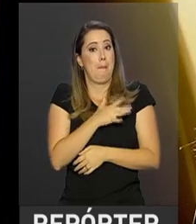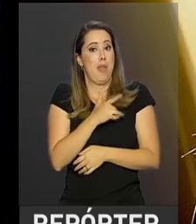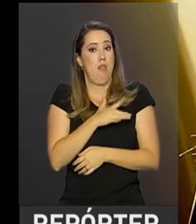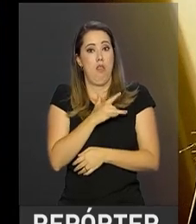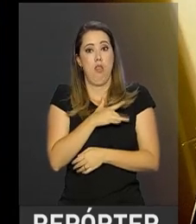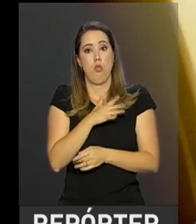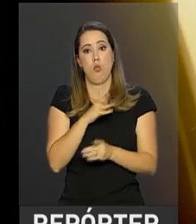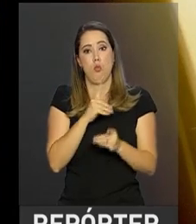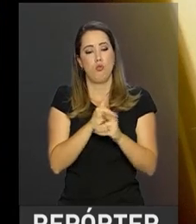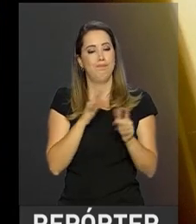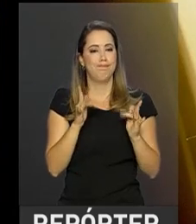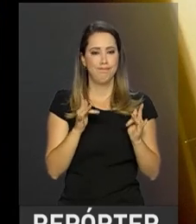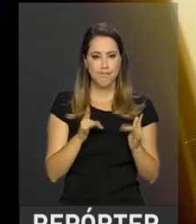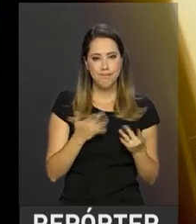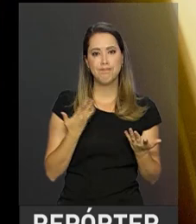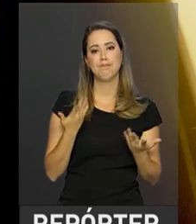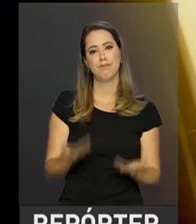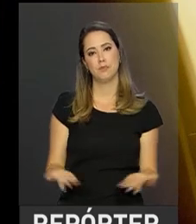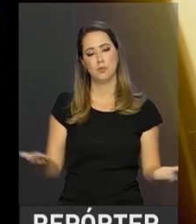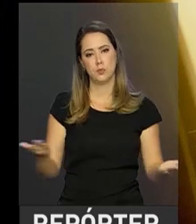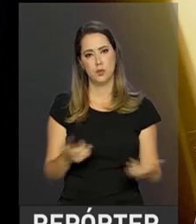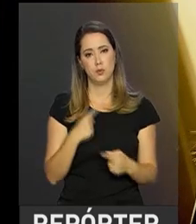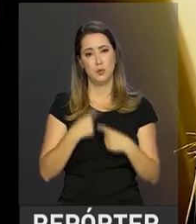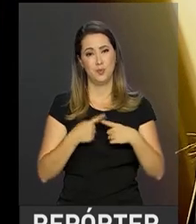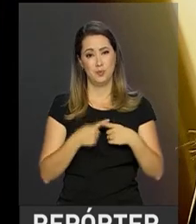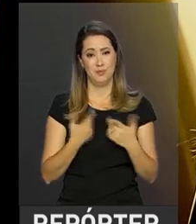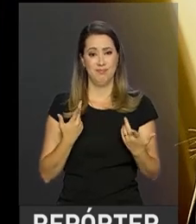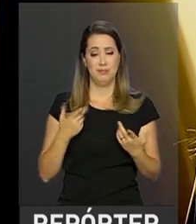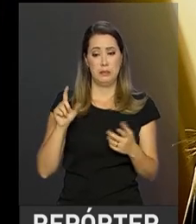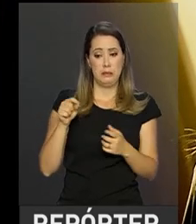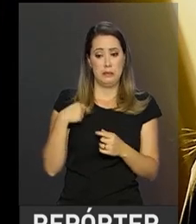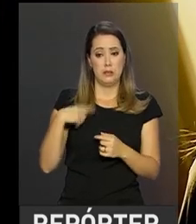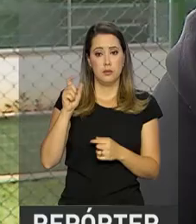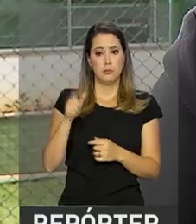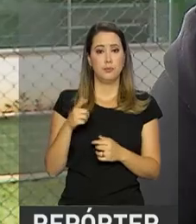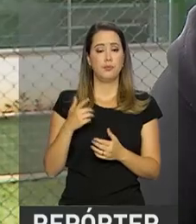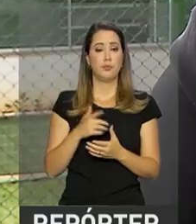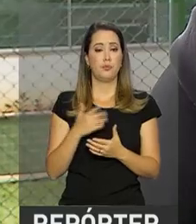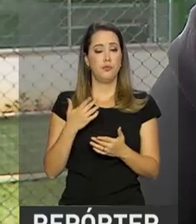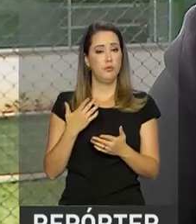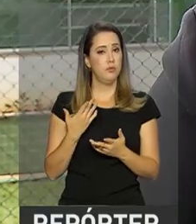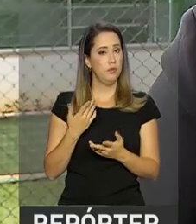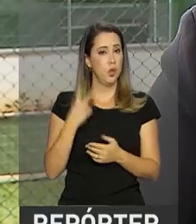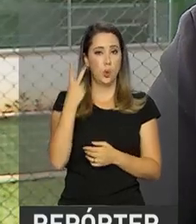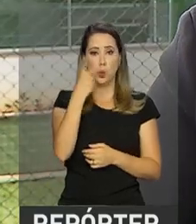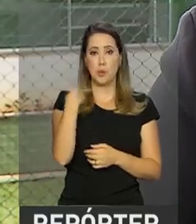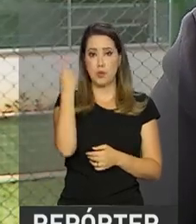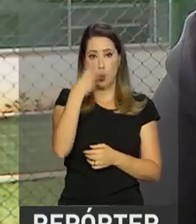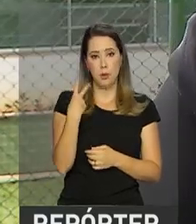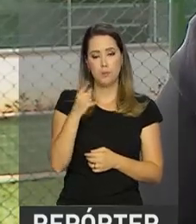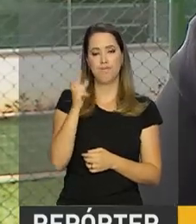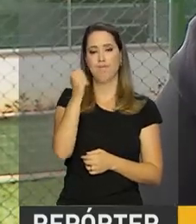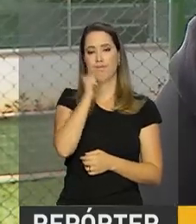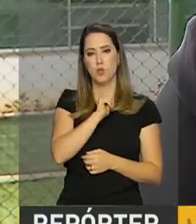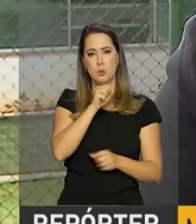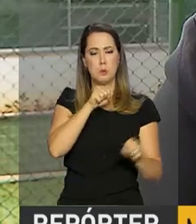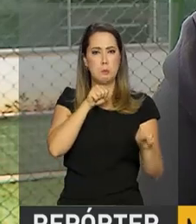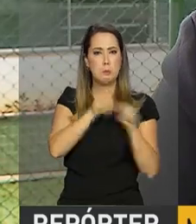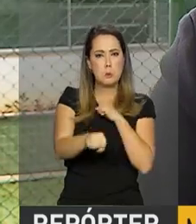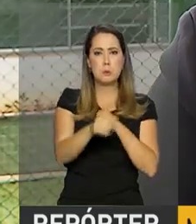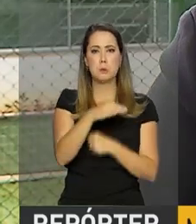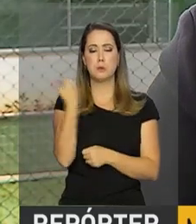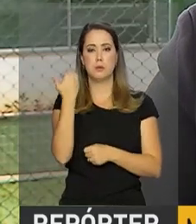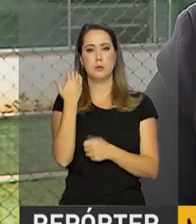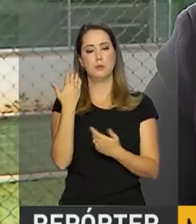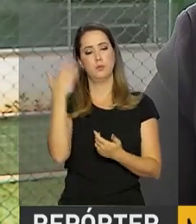é, com as pessoas que eu me relaciono com, afetivamente. A cada 2 horas, uma mulher é assassinada no